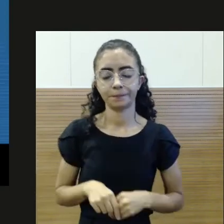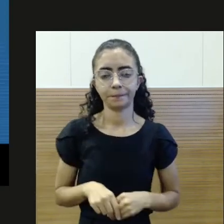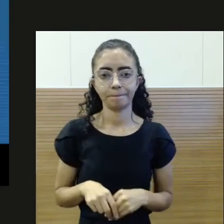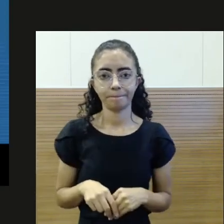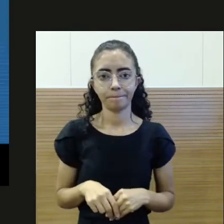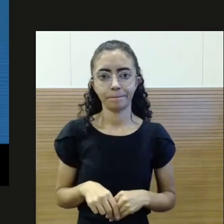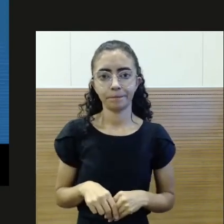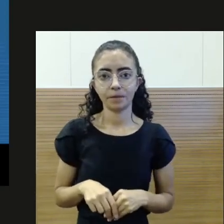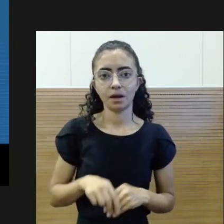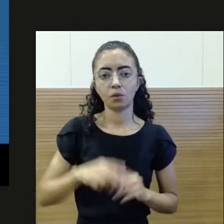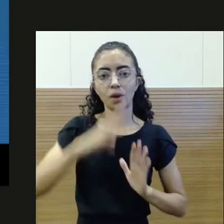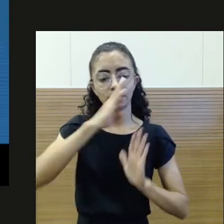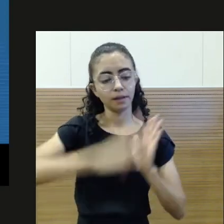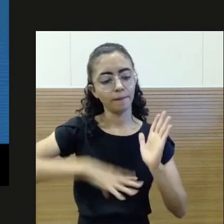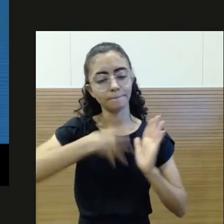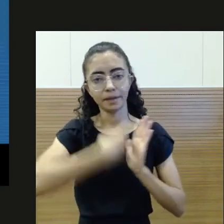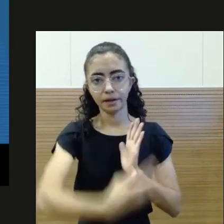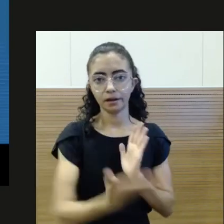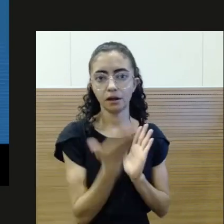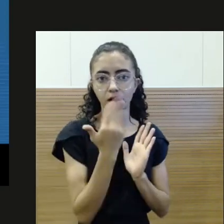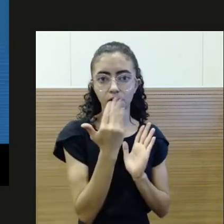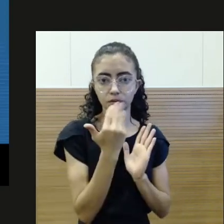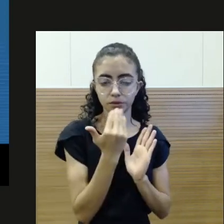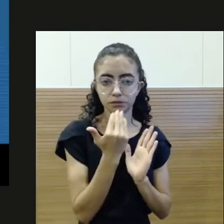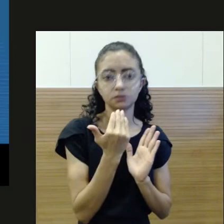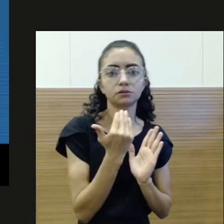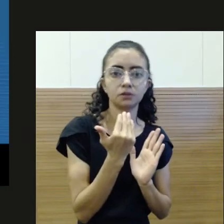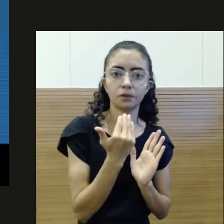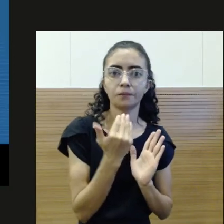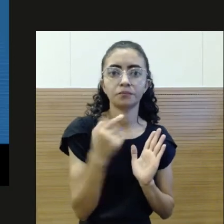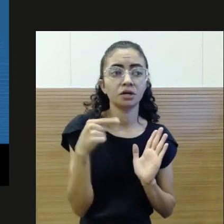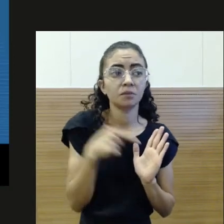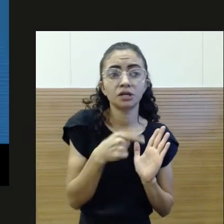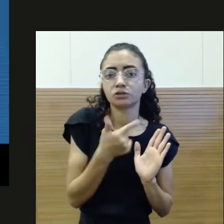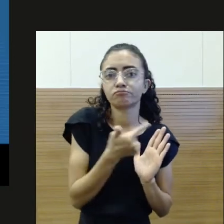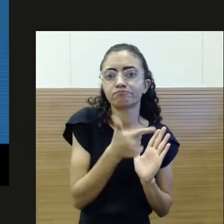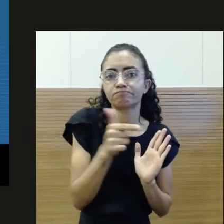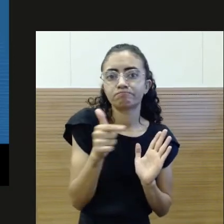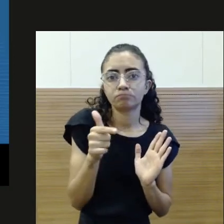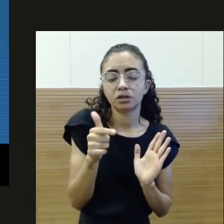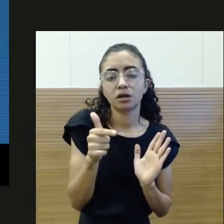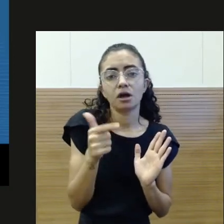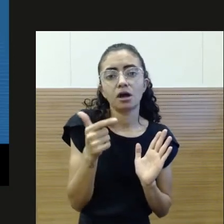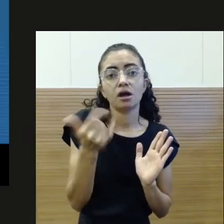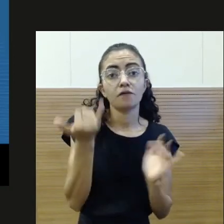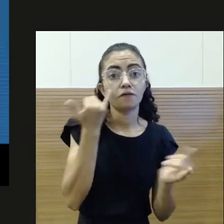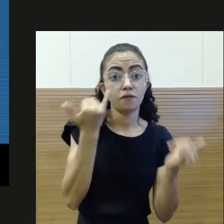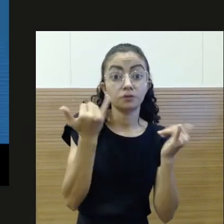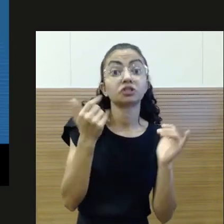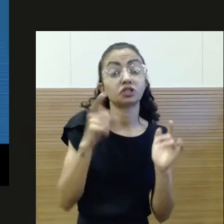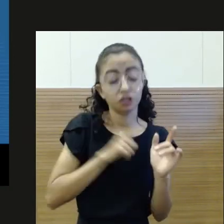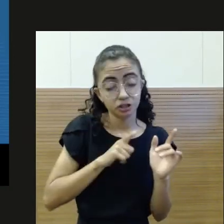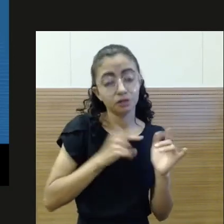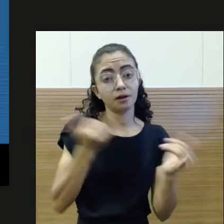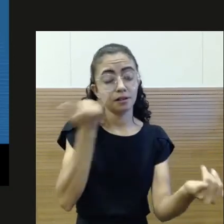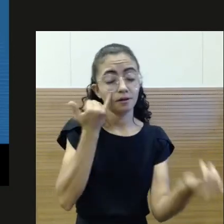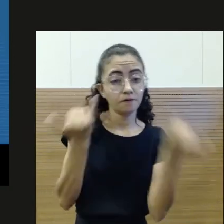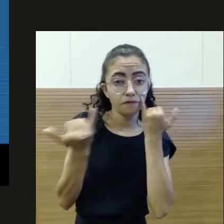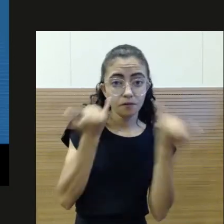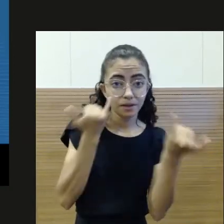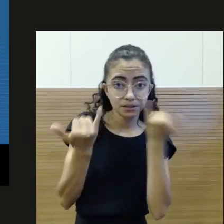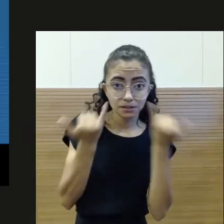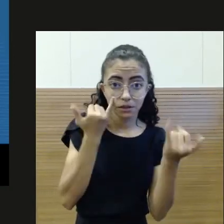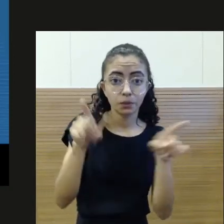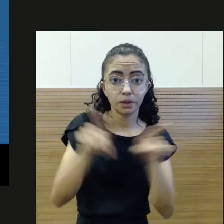da tabela nutricional, que não levava informação, só levava dados para a população, o que é diferente. A gente sabe